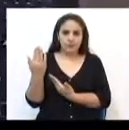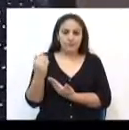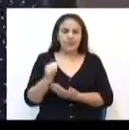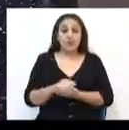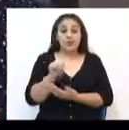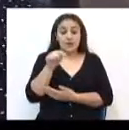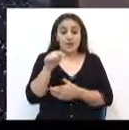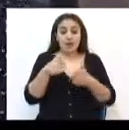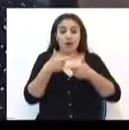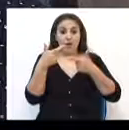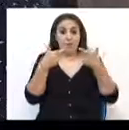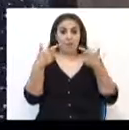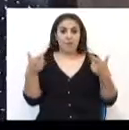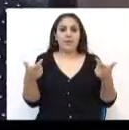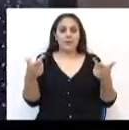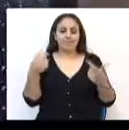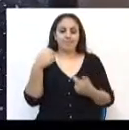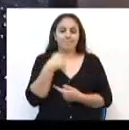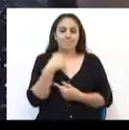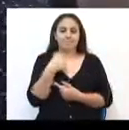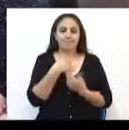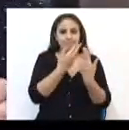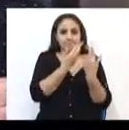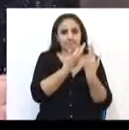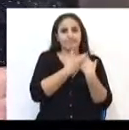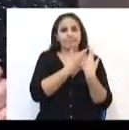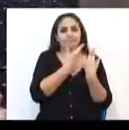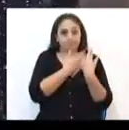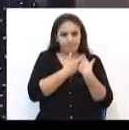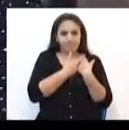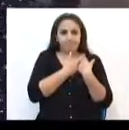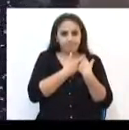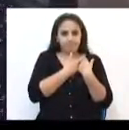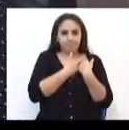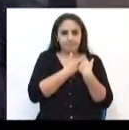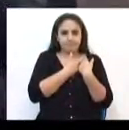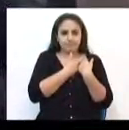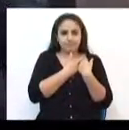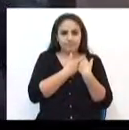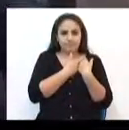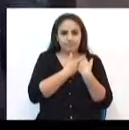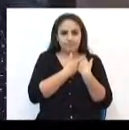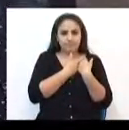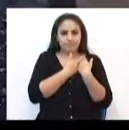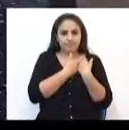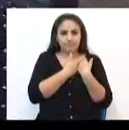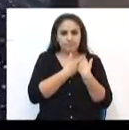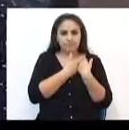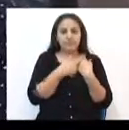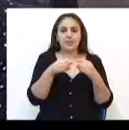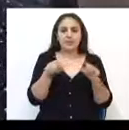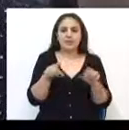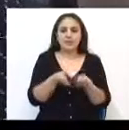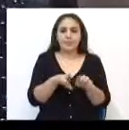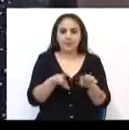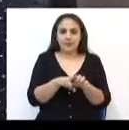só aumenta a minha responsabilidade em ter